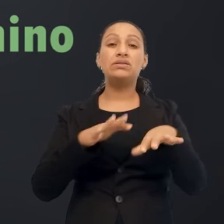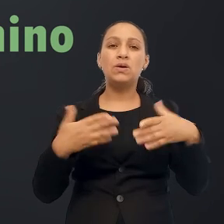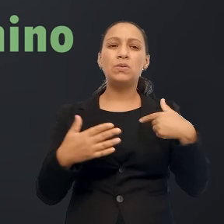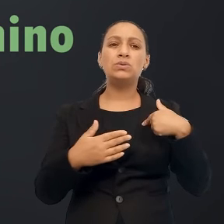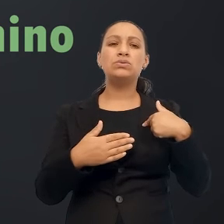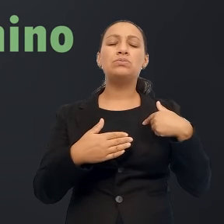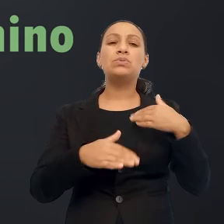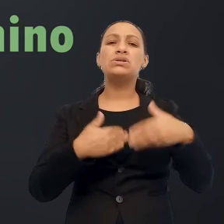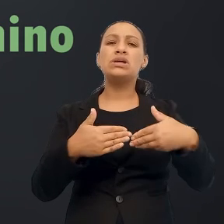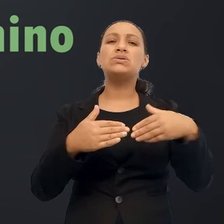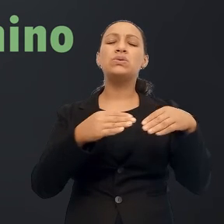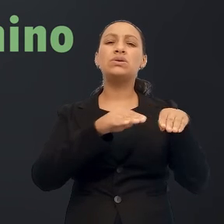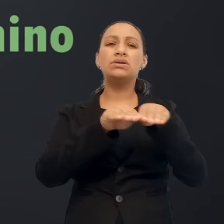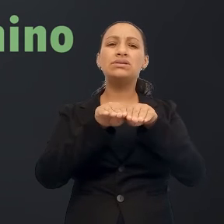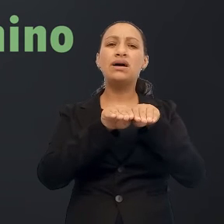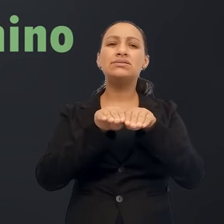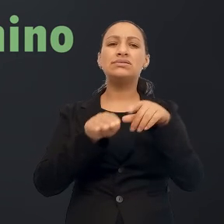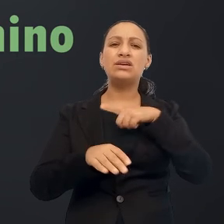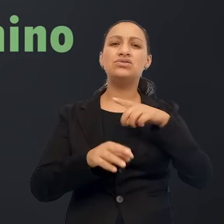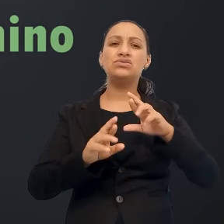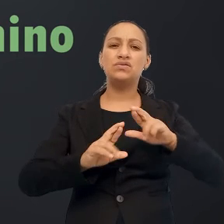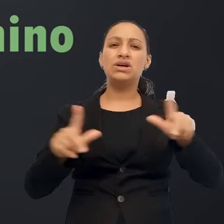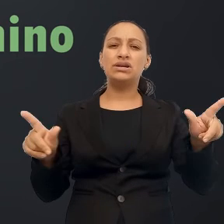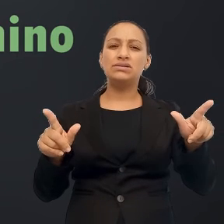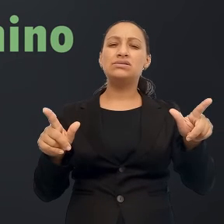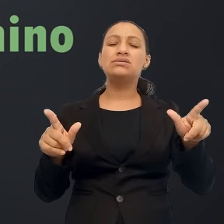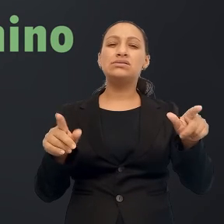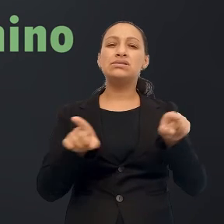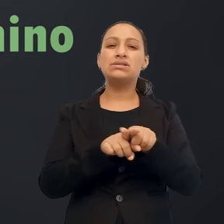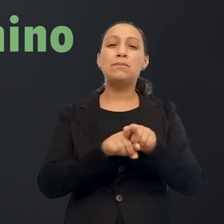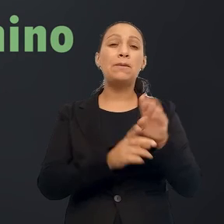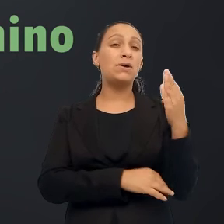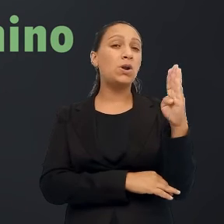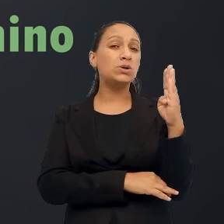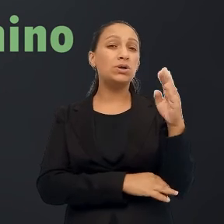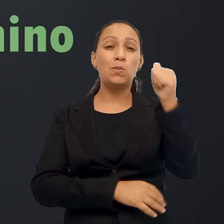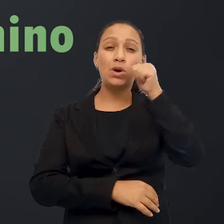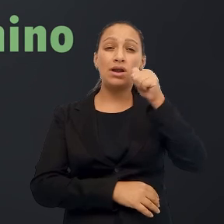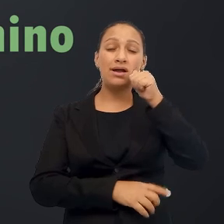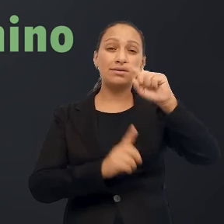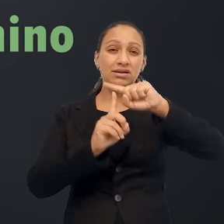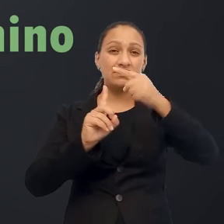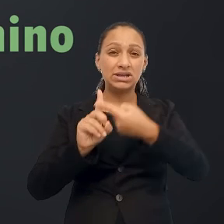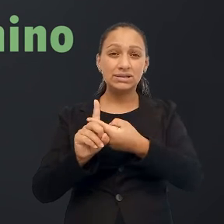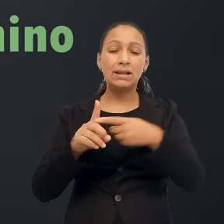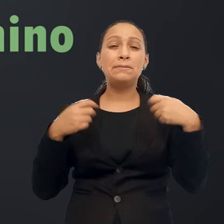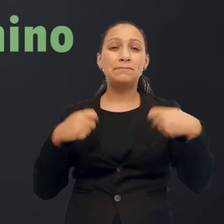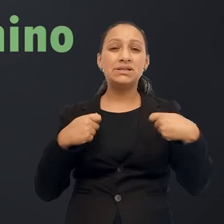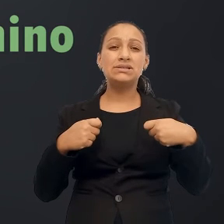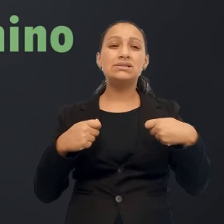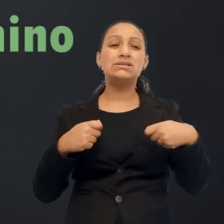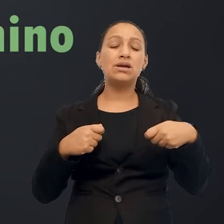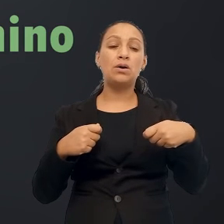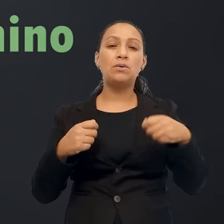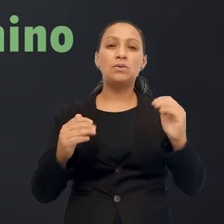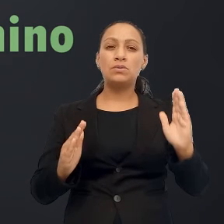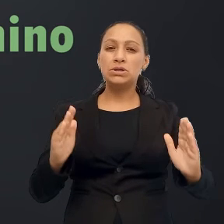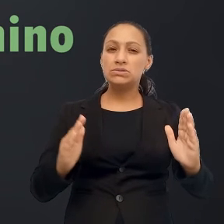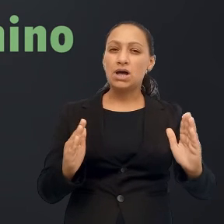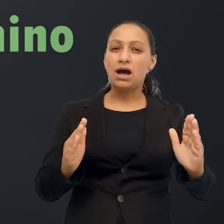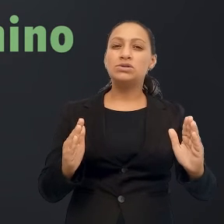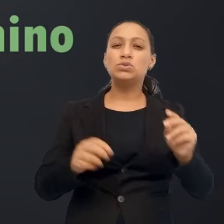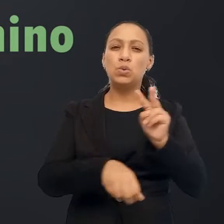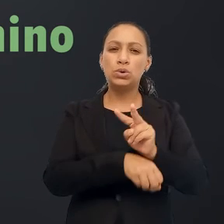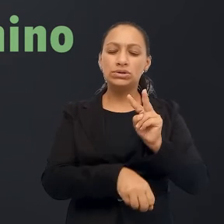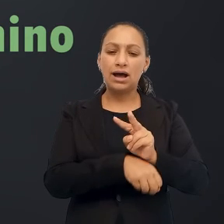diferenças biológicas, né? Mulheres engravidam, elas precisam de um espaço de cuidado para a prole, e uma mulher